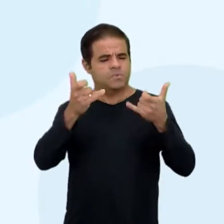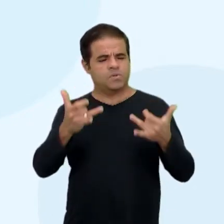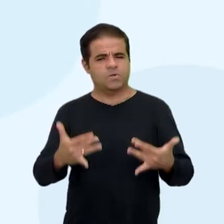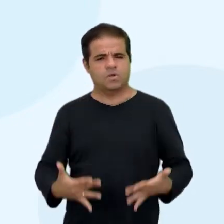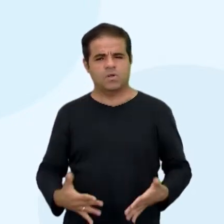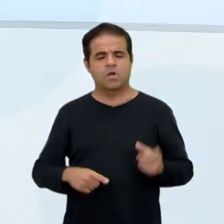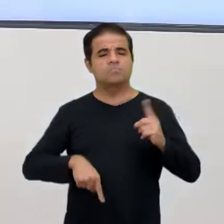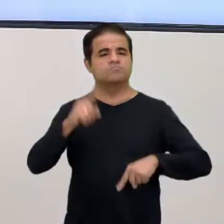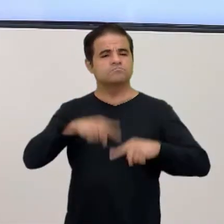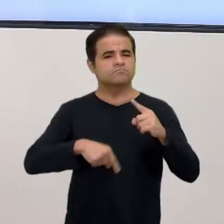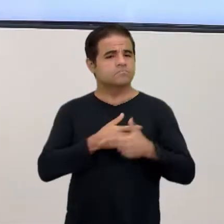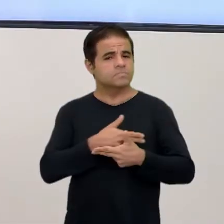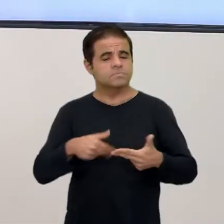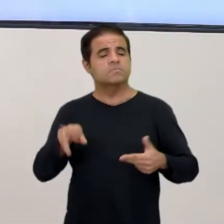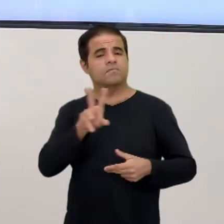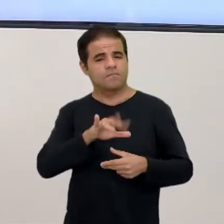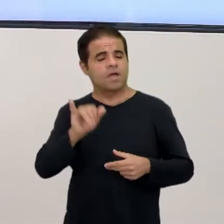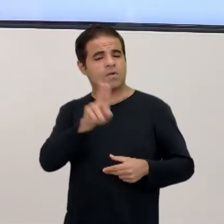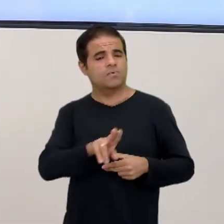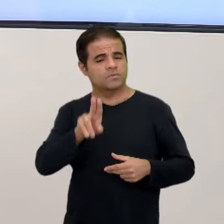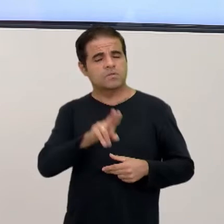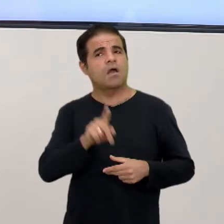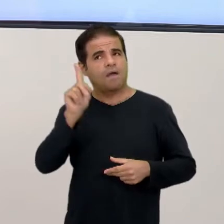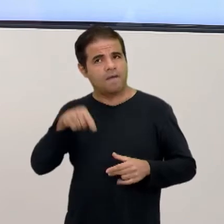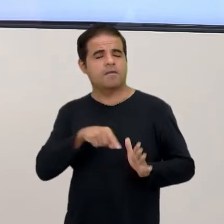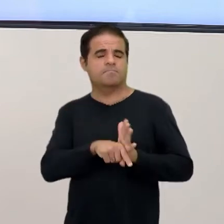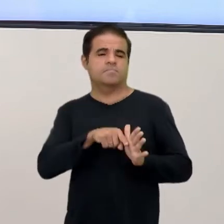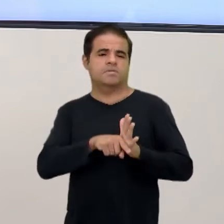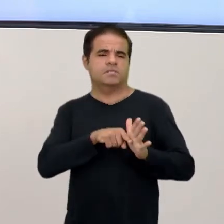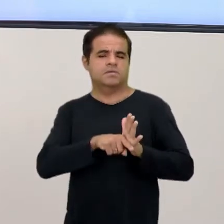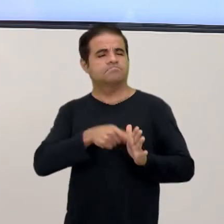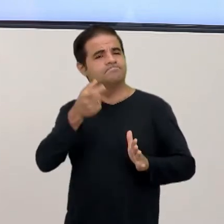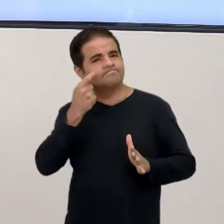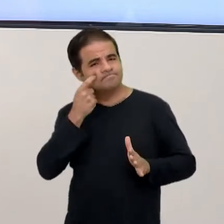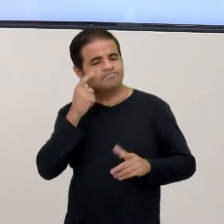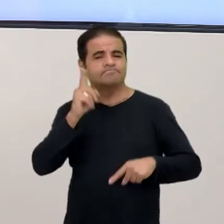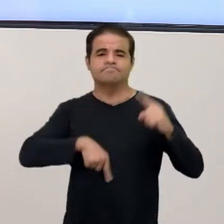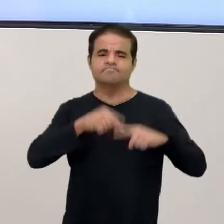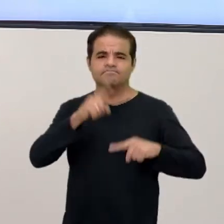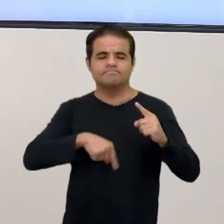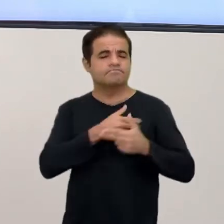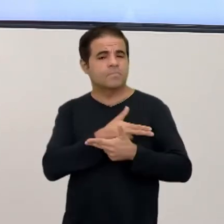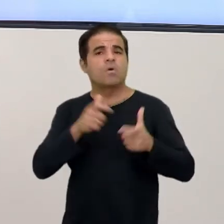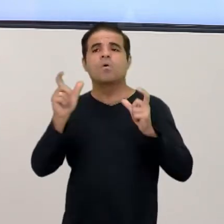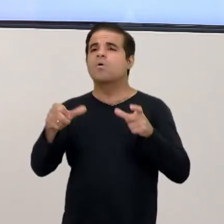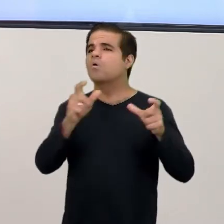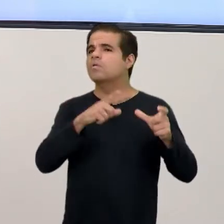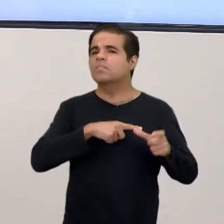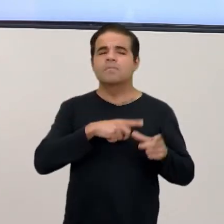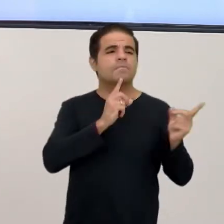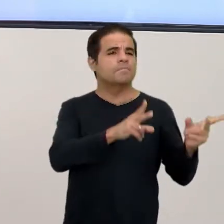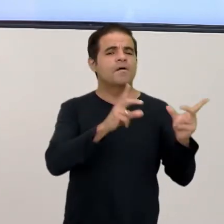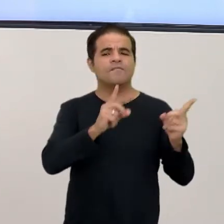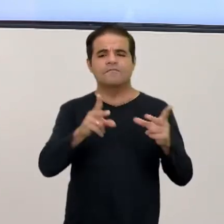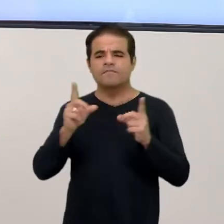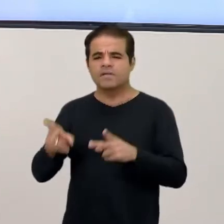quais materiais vocês vão utilizar. E sai a pesquisa aí. Pesquisa quais materiais, onde tem para vender,